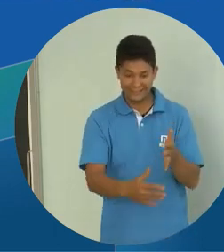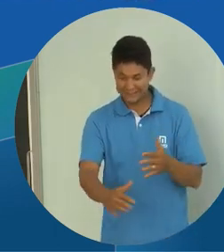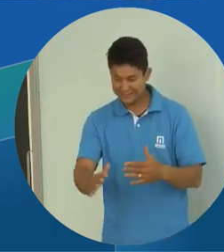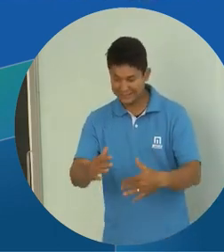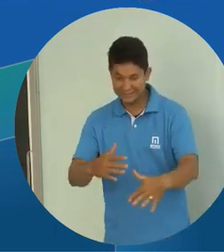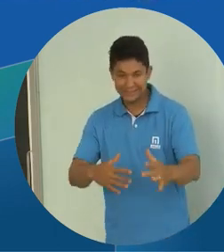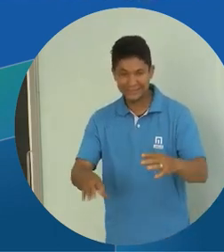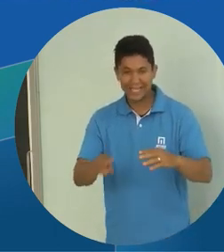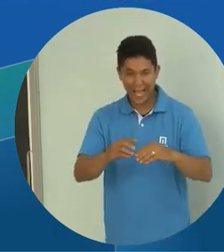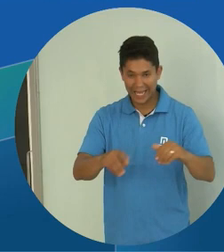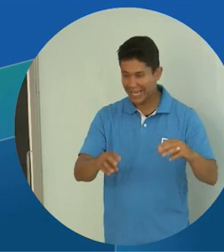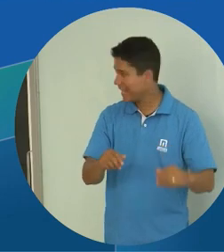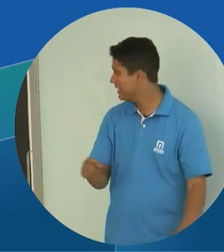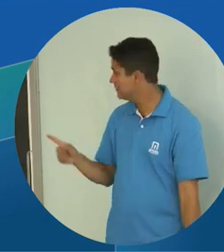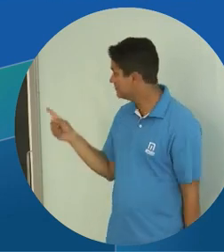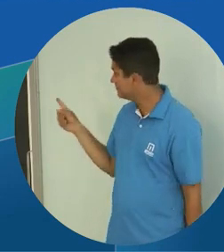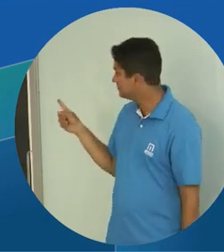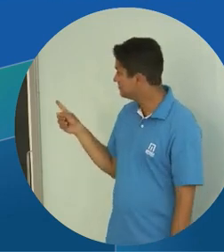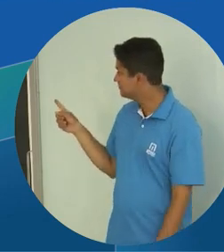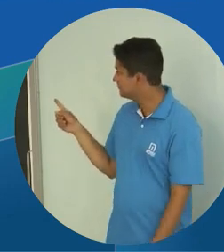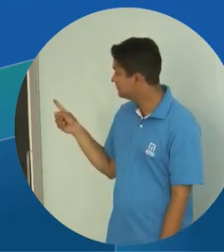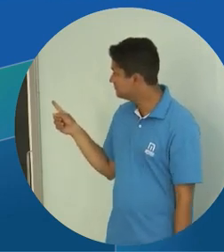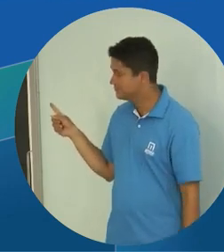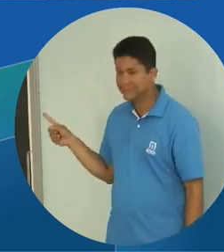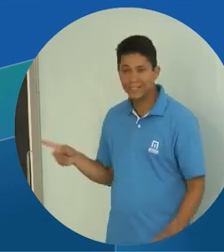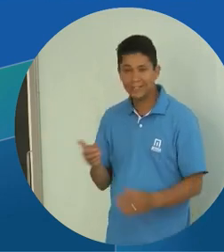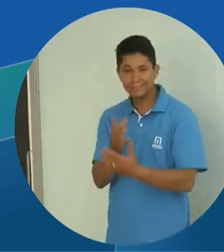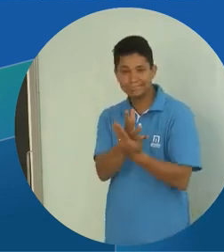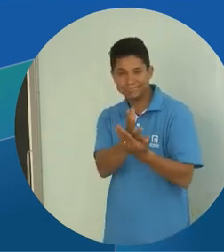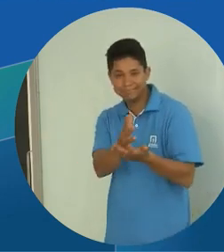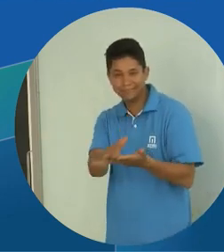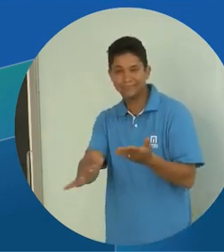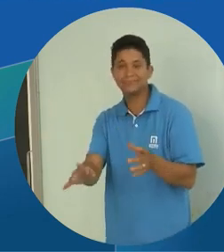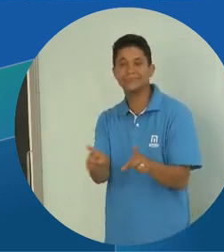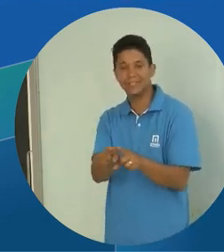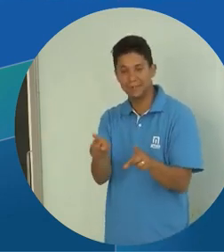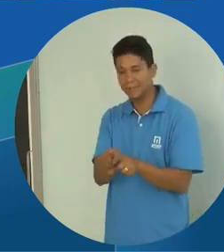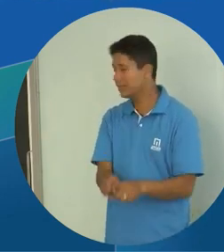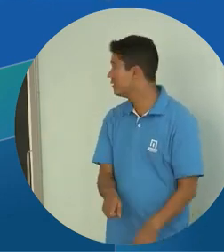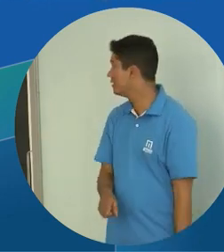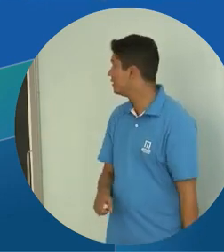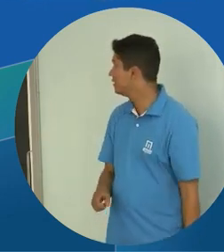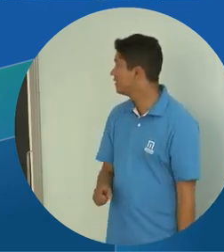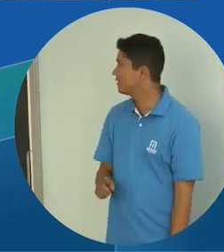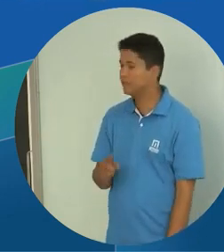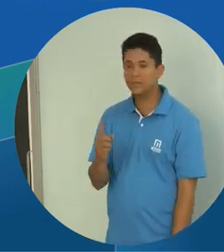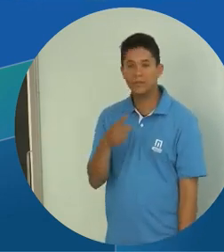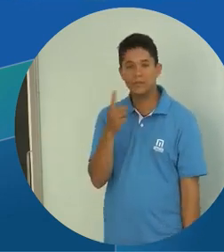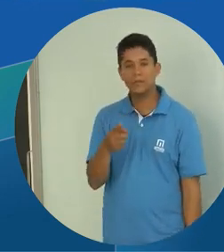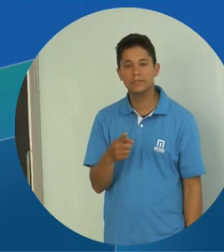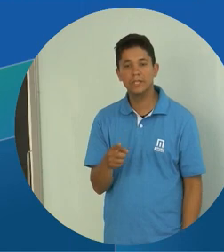PAD aqui, carregou o material debaixo dessa galeria aqui. Então, assim, a solução adotada foi a